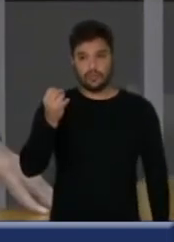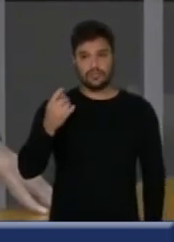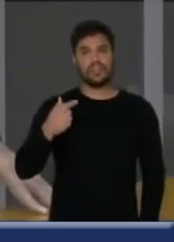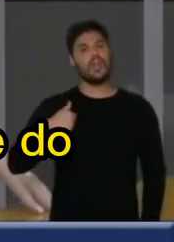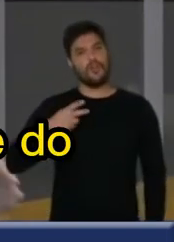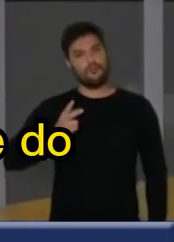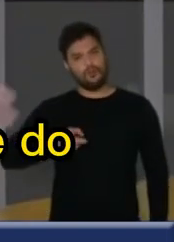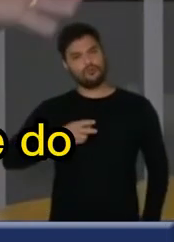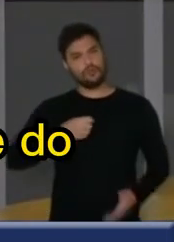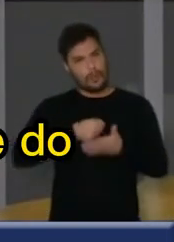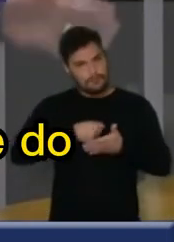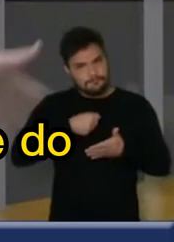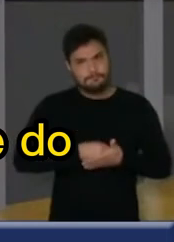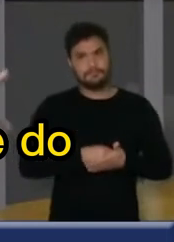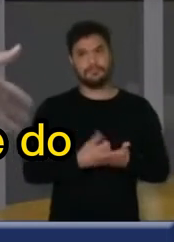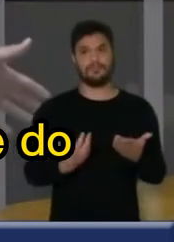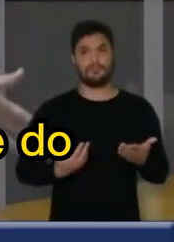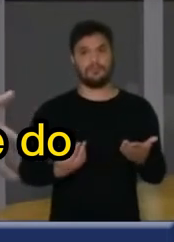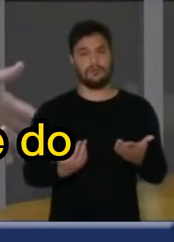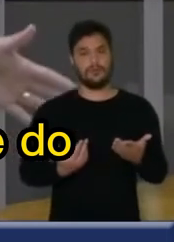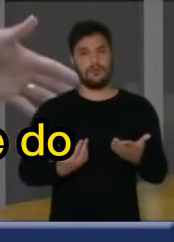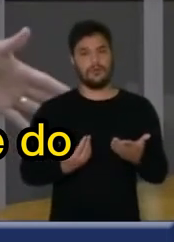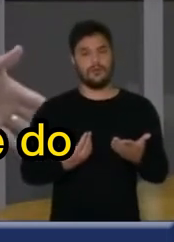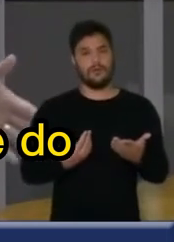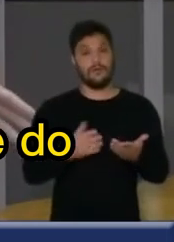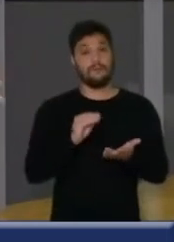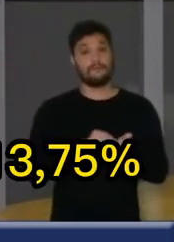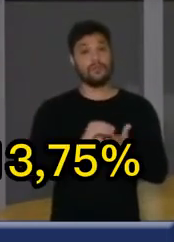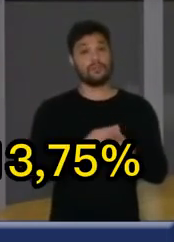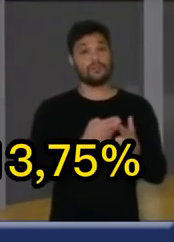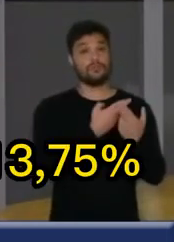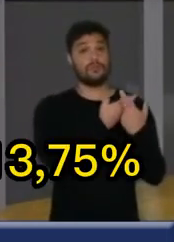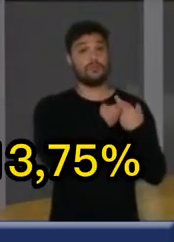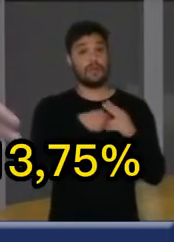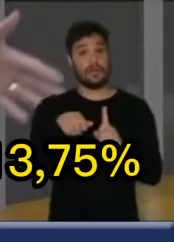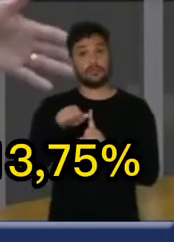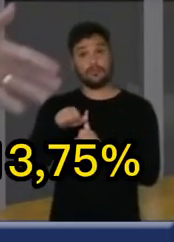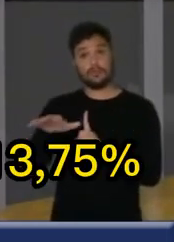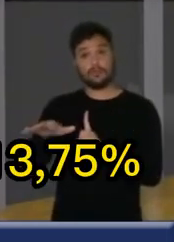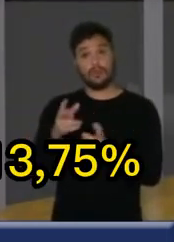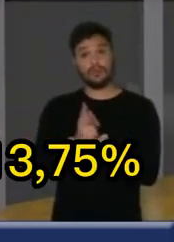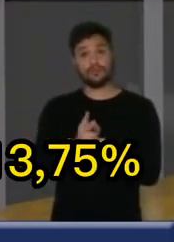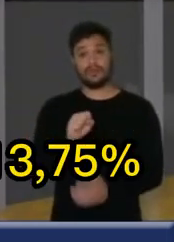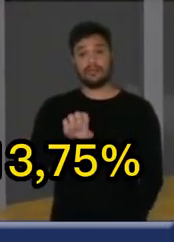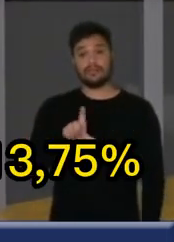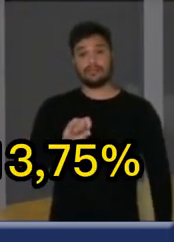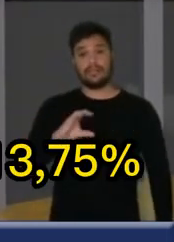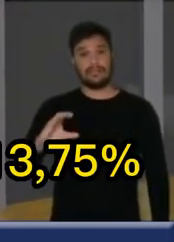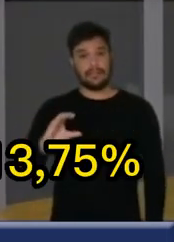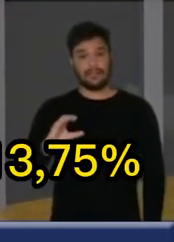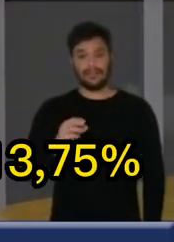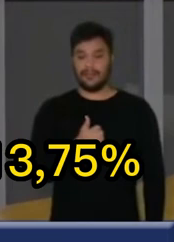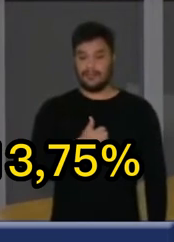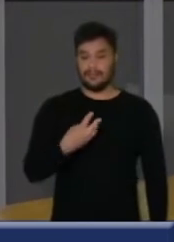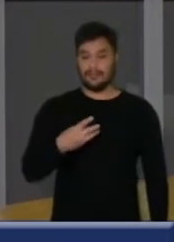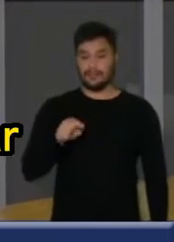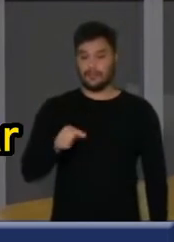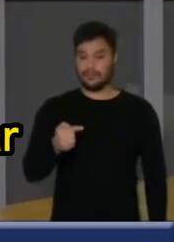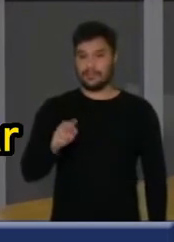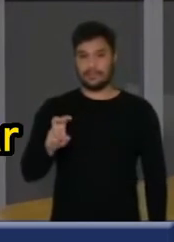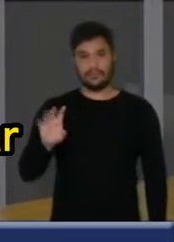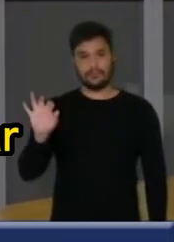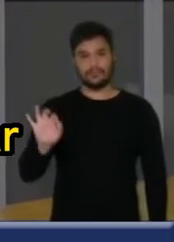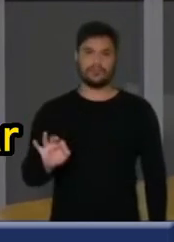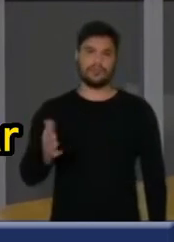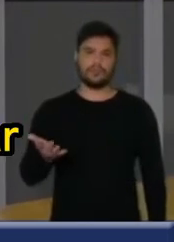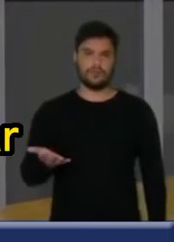batendo. E diz que é irresponsabilidade do Banco Central manter a Selic no patamar de 13,75%. Como